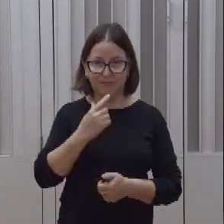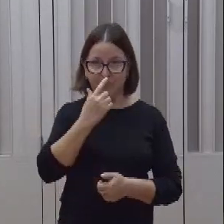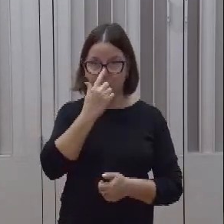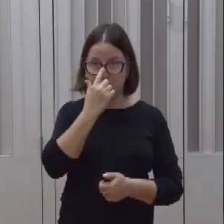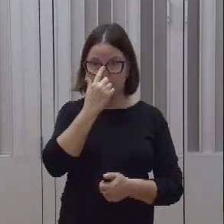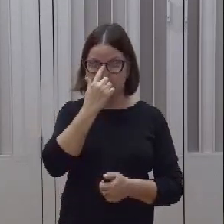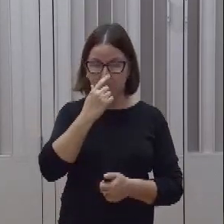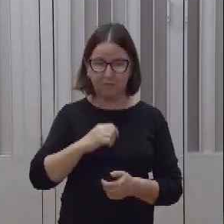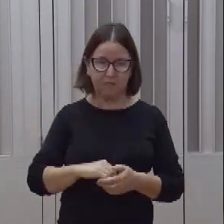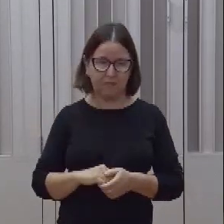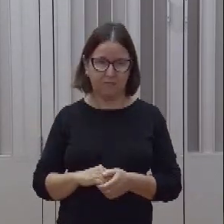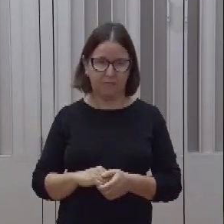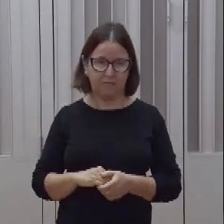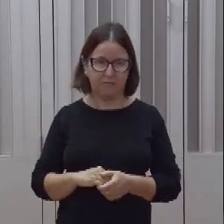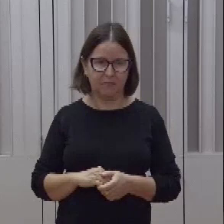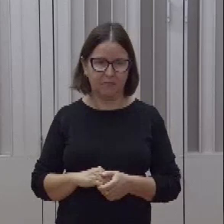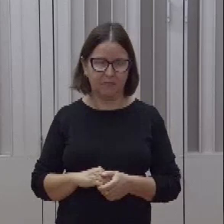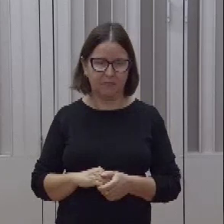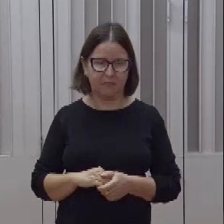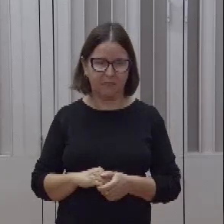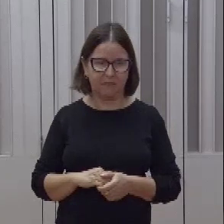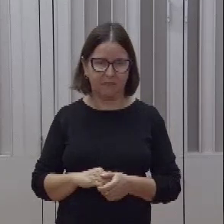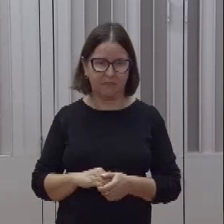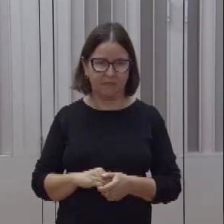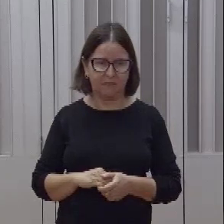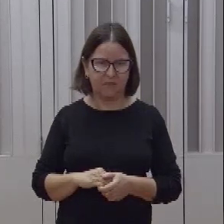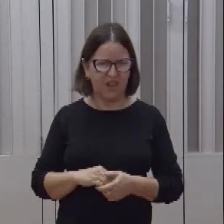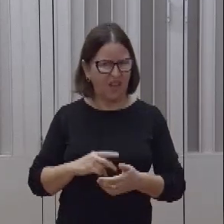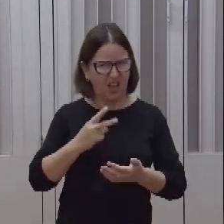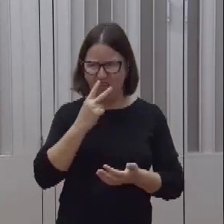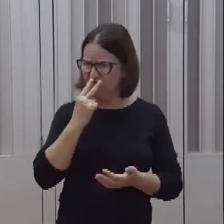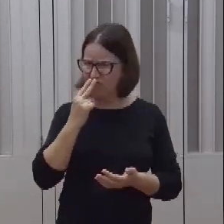Não acredito que esse texto